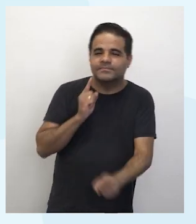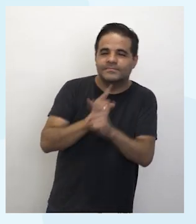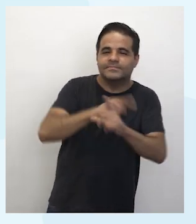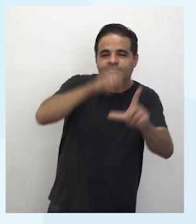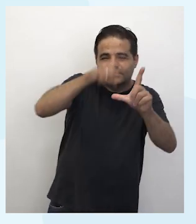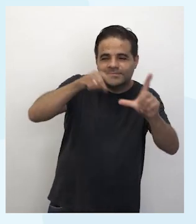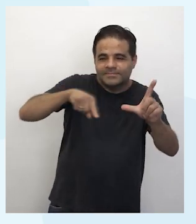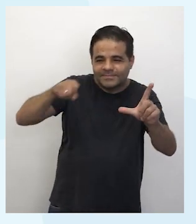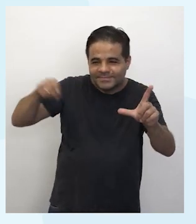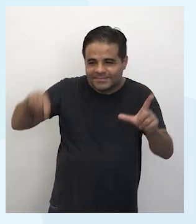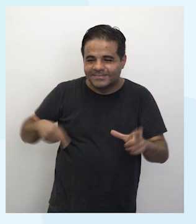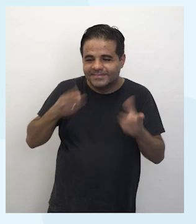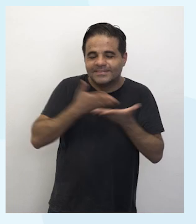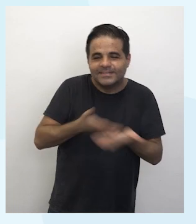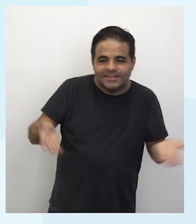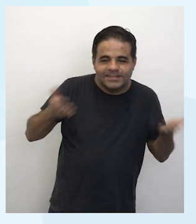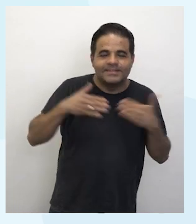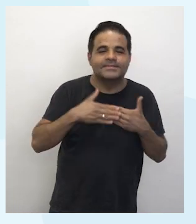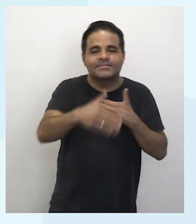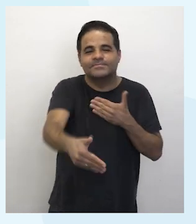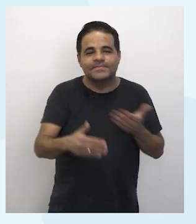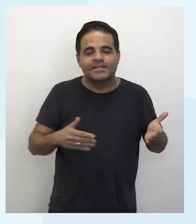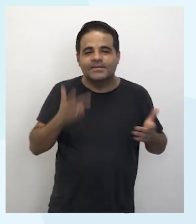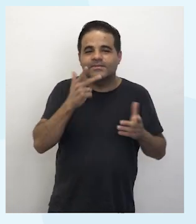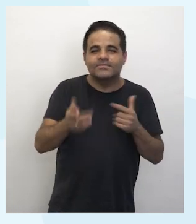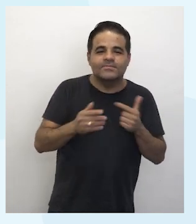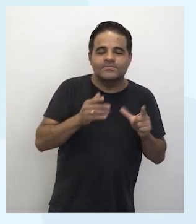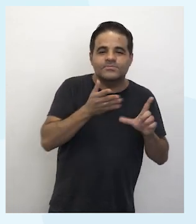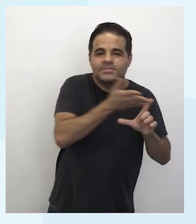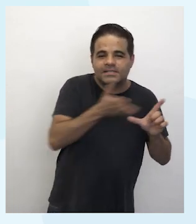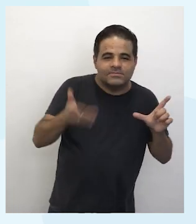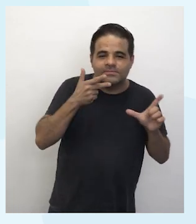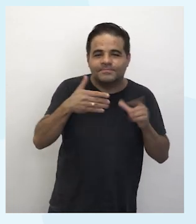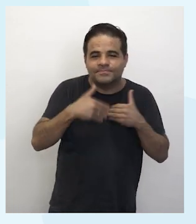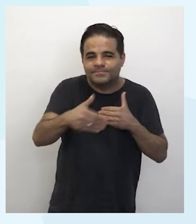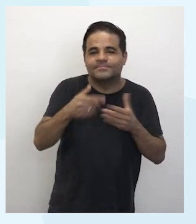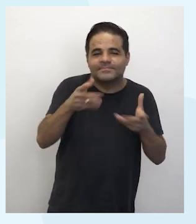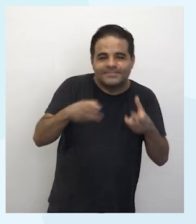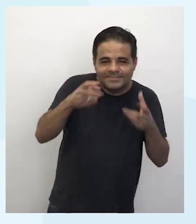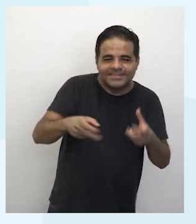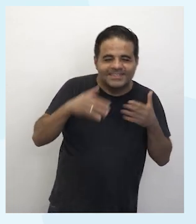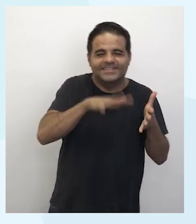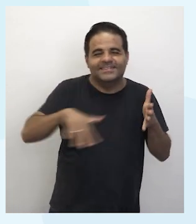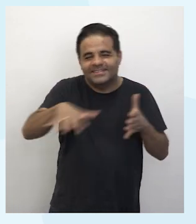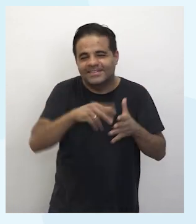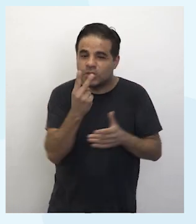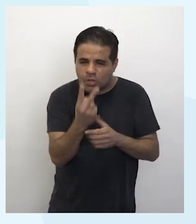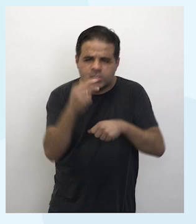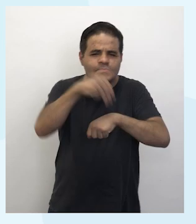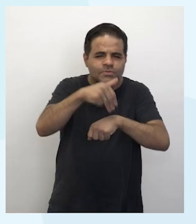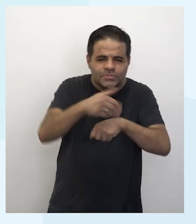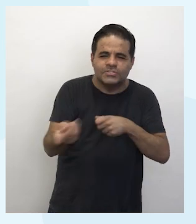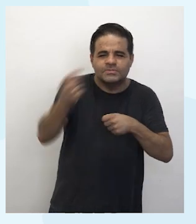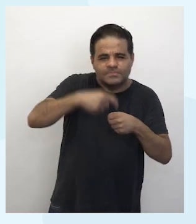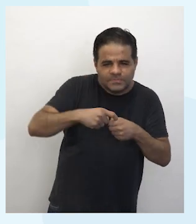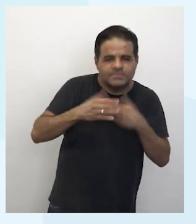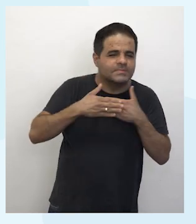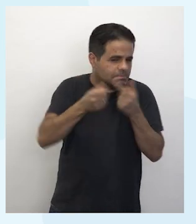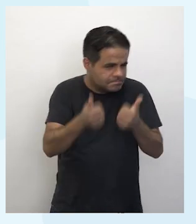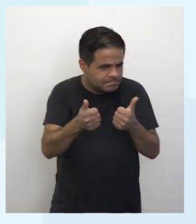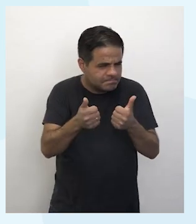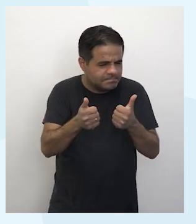essa informação e diga: as fontes energéticas são bem exploradas? 2 minutinhos para a galera aí, gente.